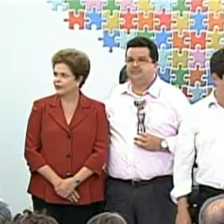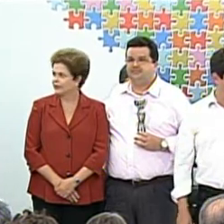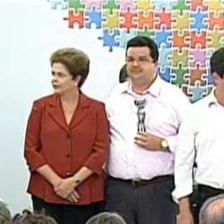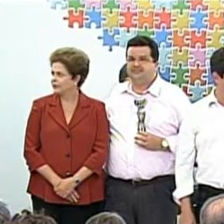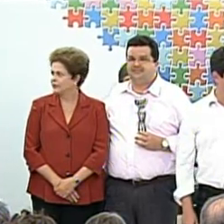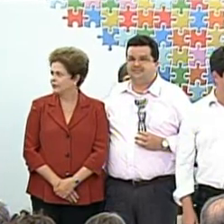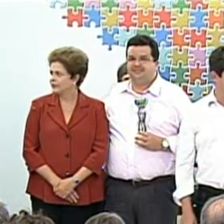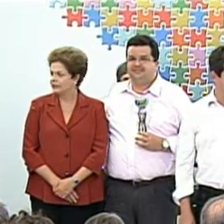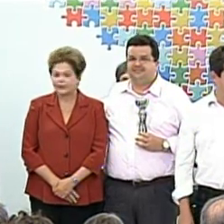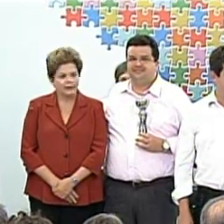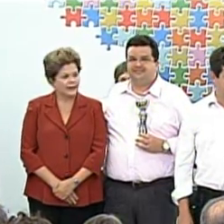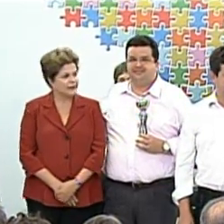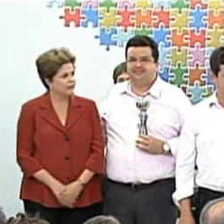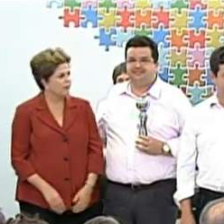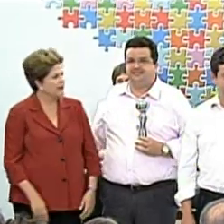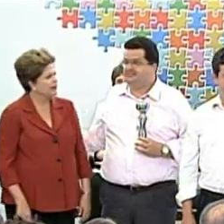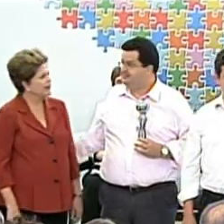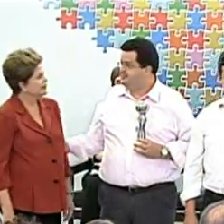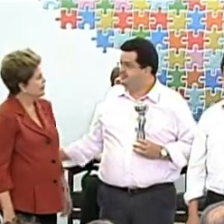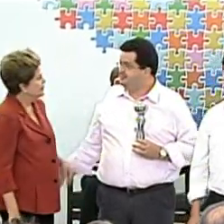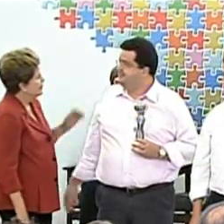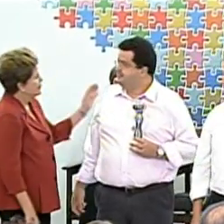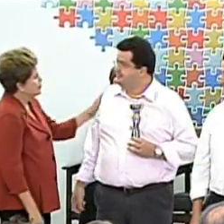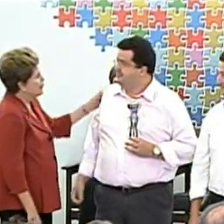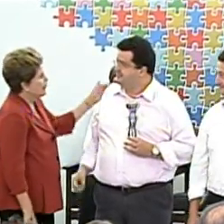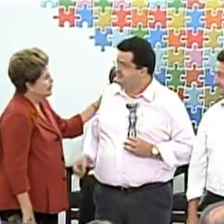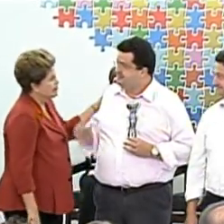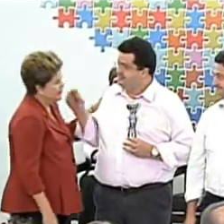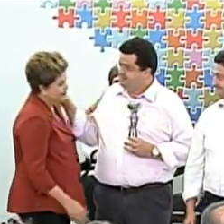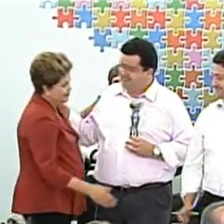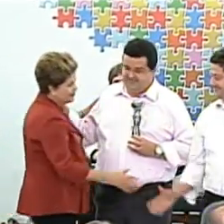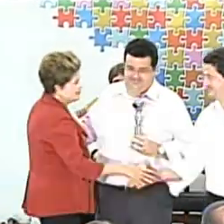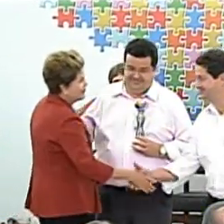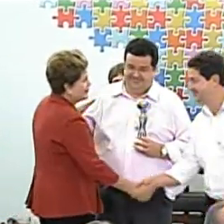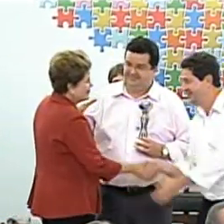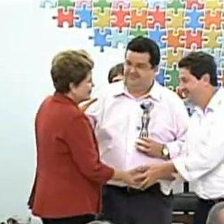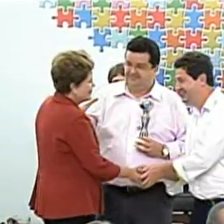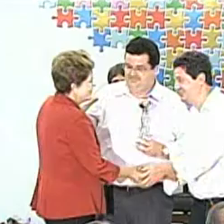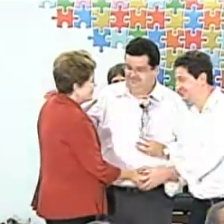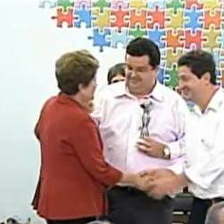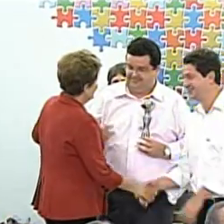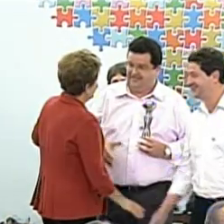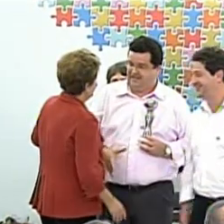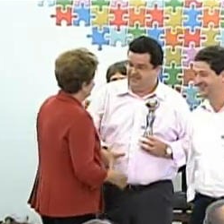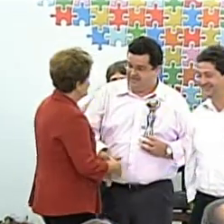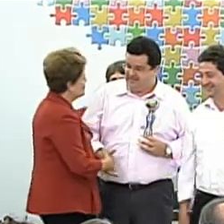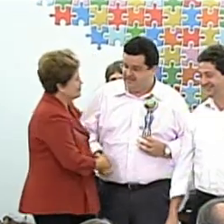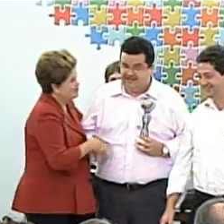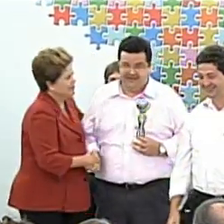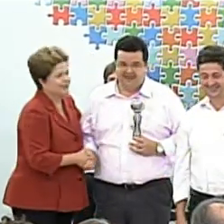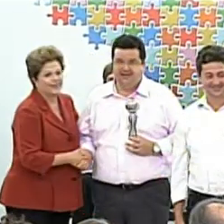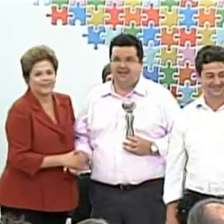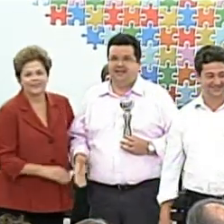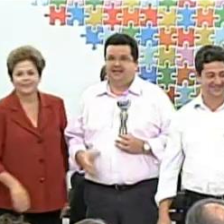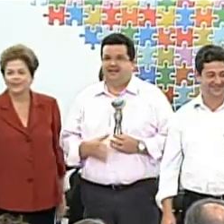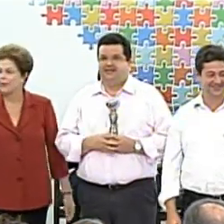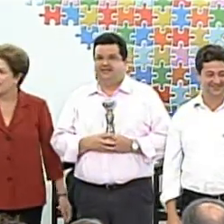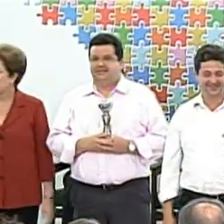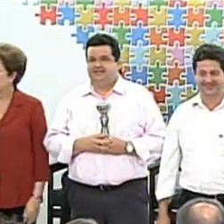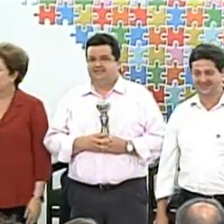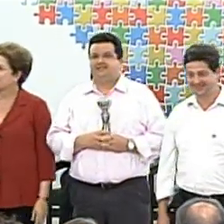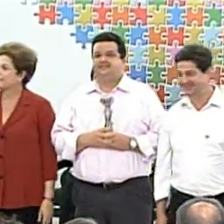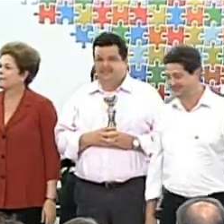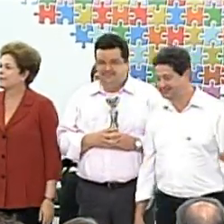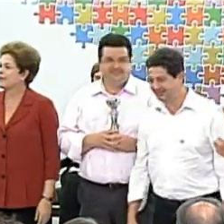Prêmio é uma iniciativa proposta pelo Governo Federal na abertura da primeira semana nacional pela cidadania